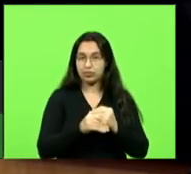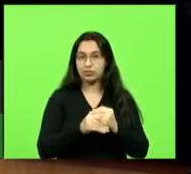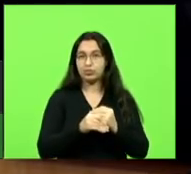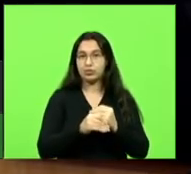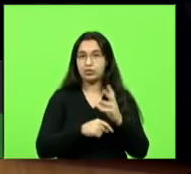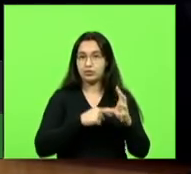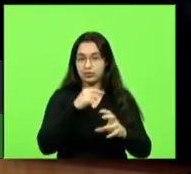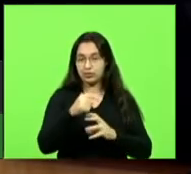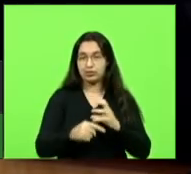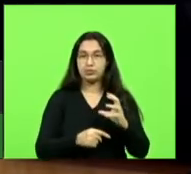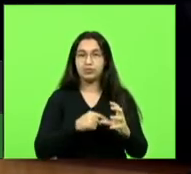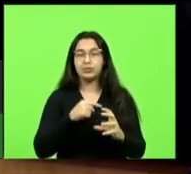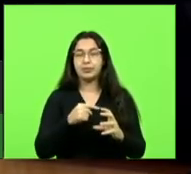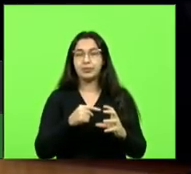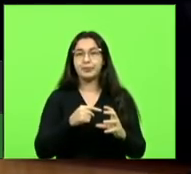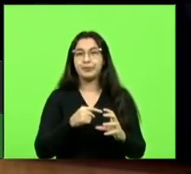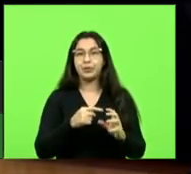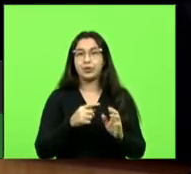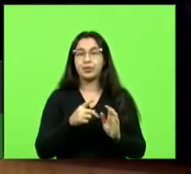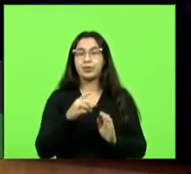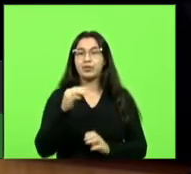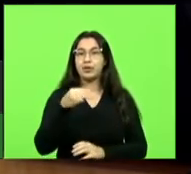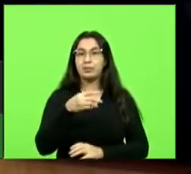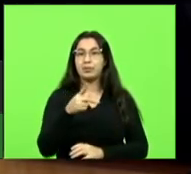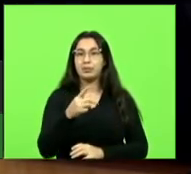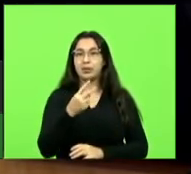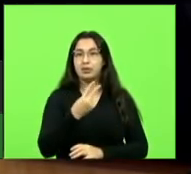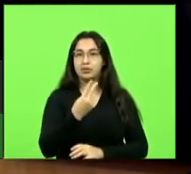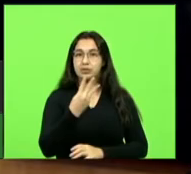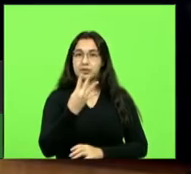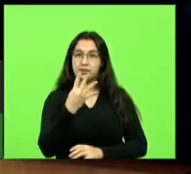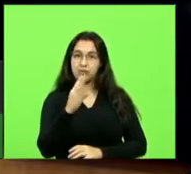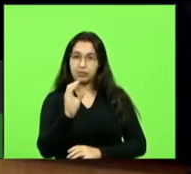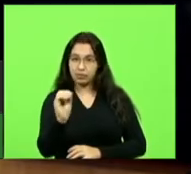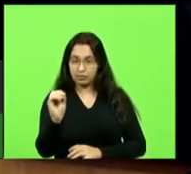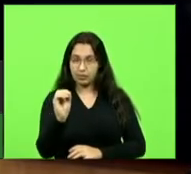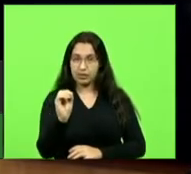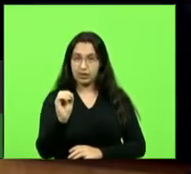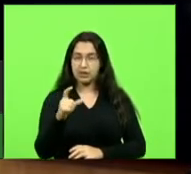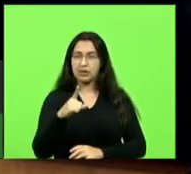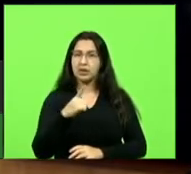global da medida provisória 240,